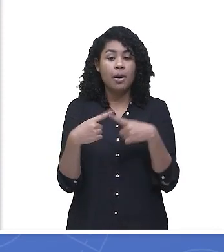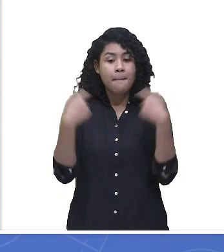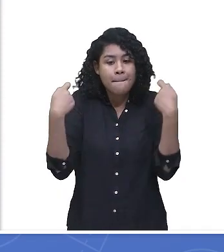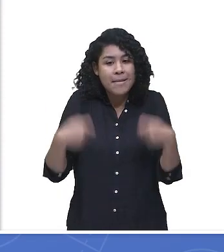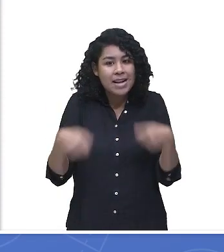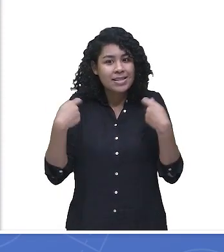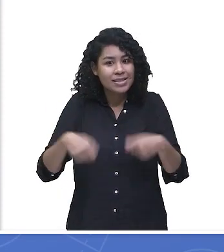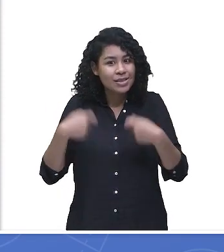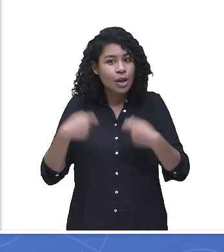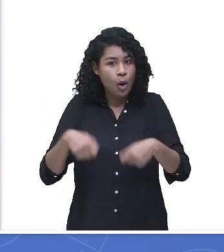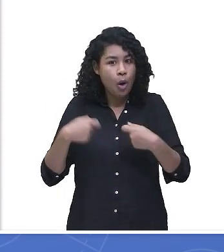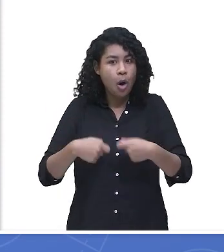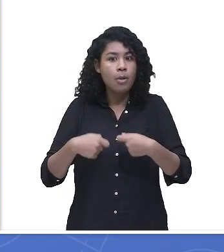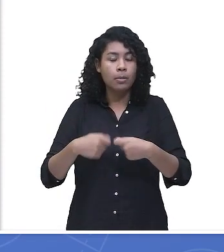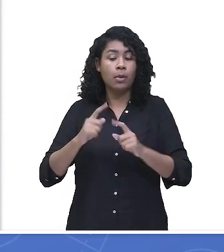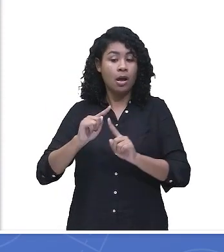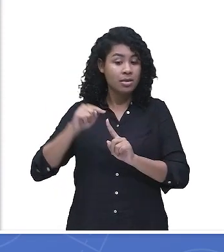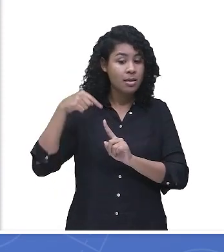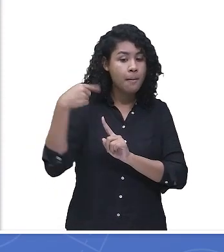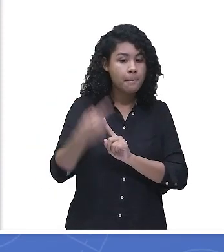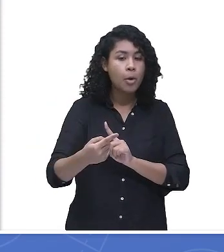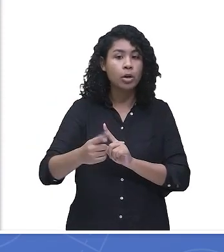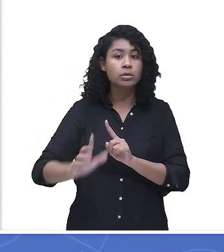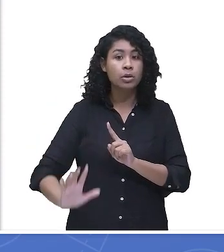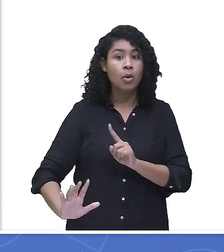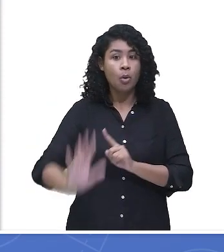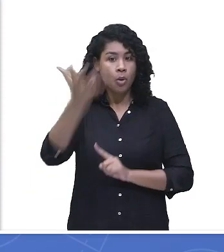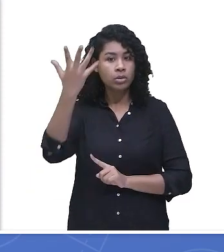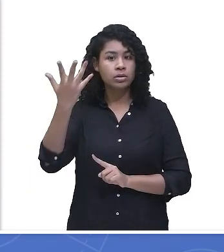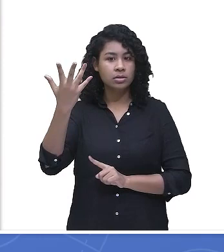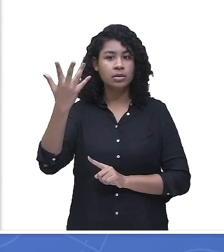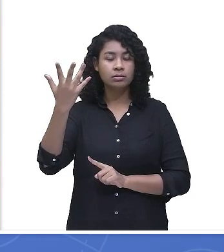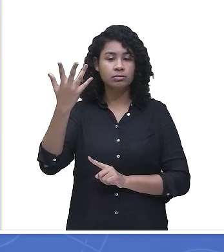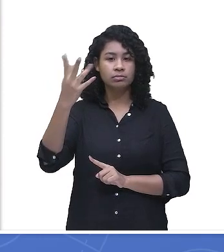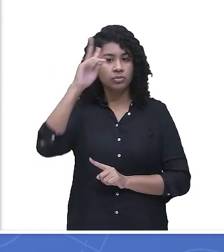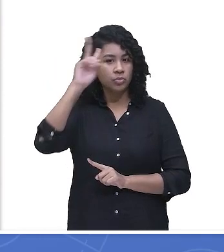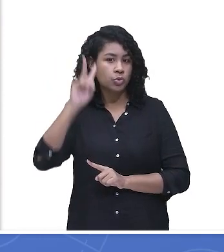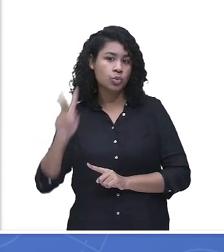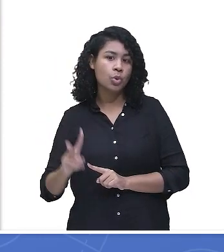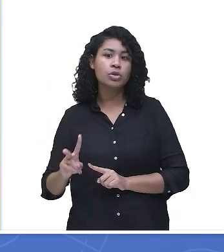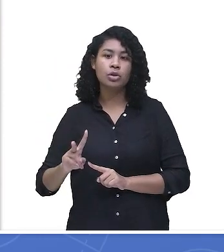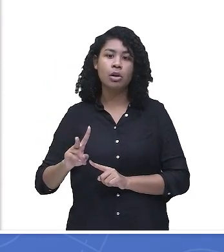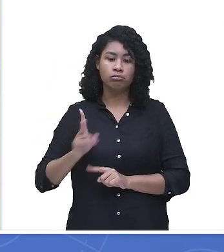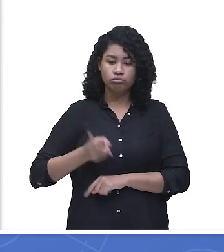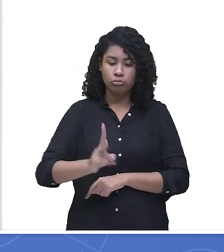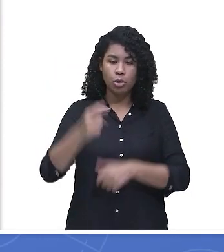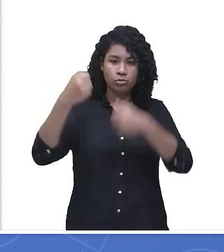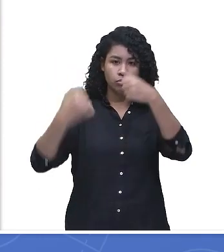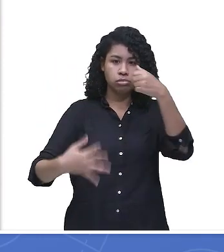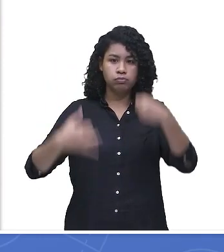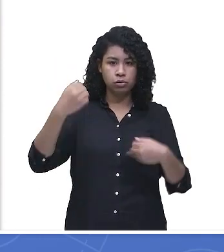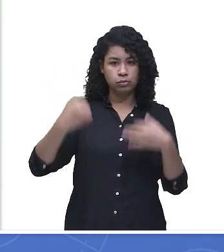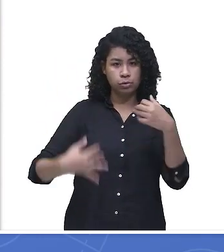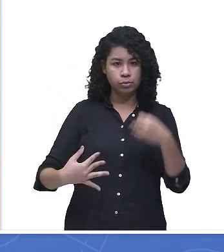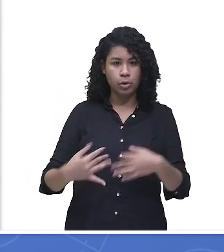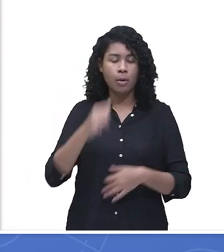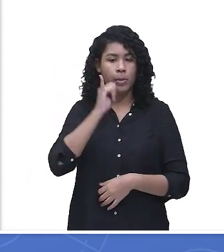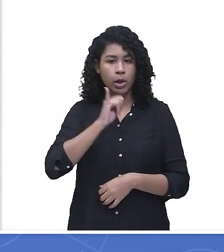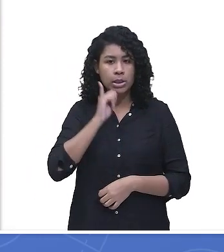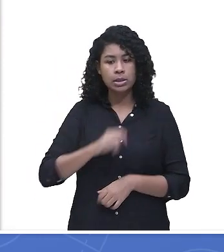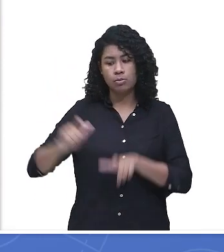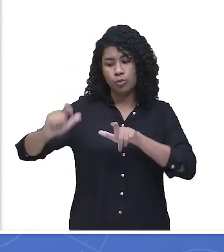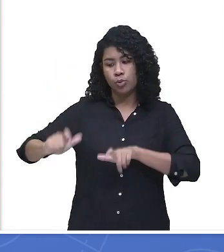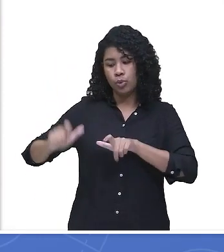para que a história tomasse determinado rumo, certo? De repente, lá no núcleo rural,